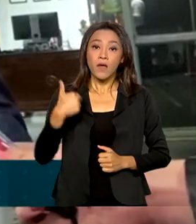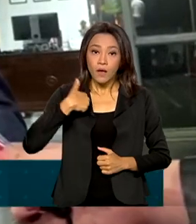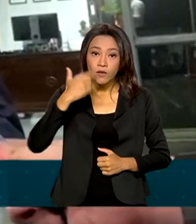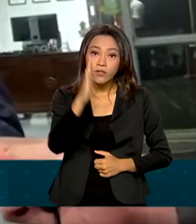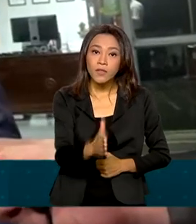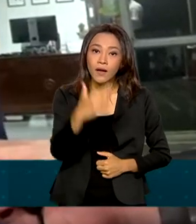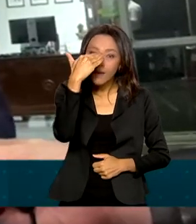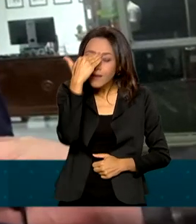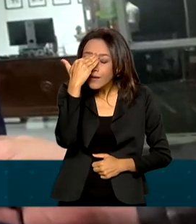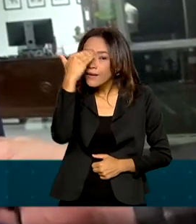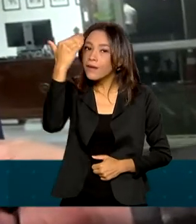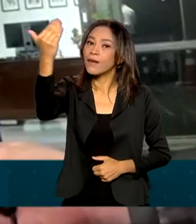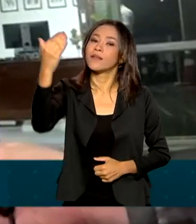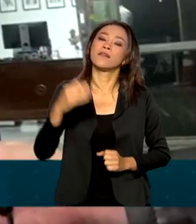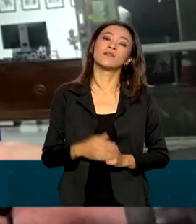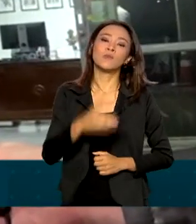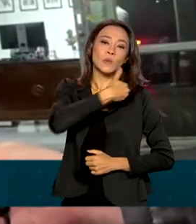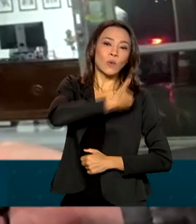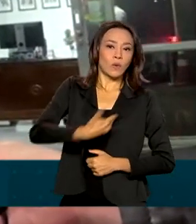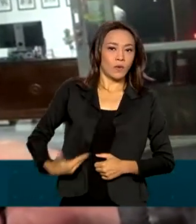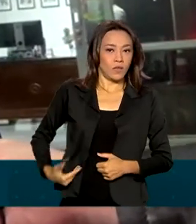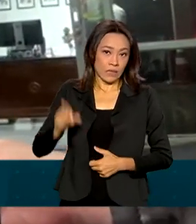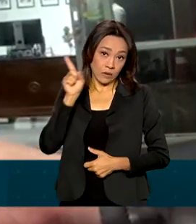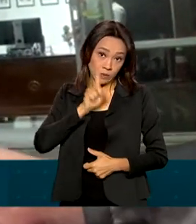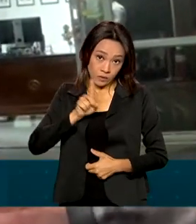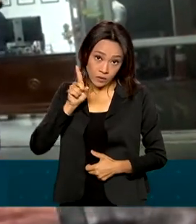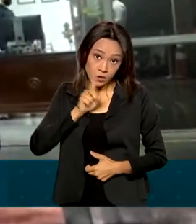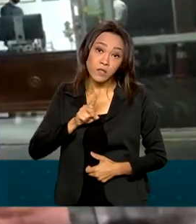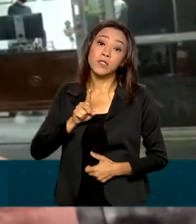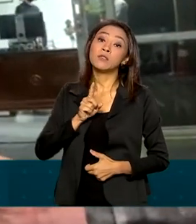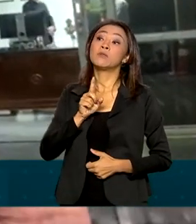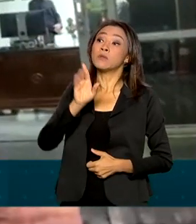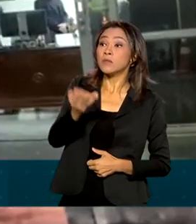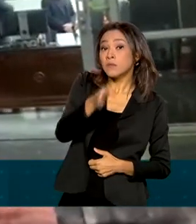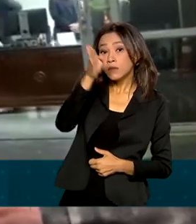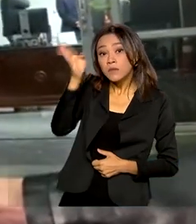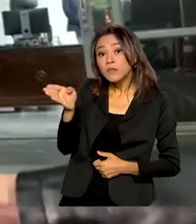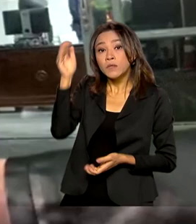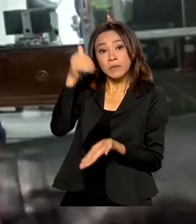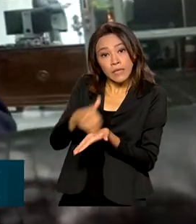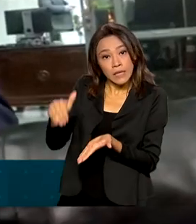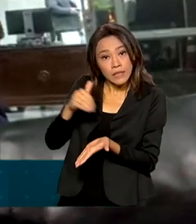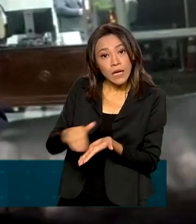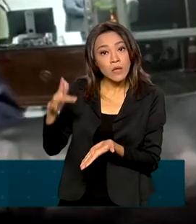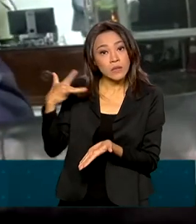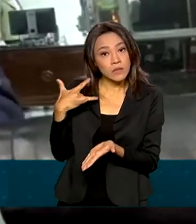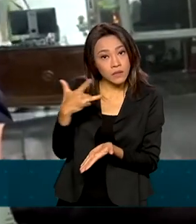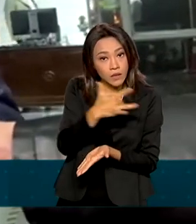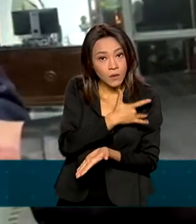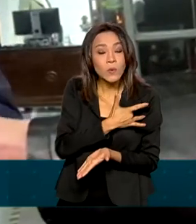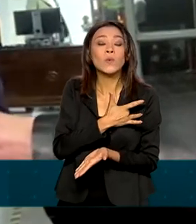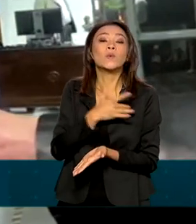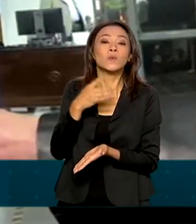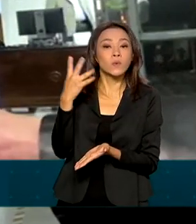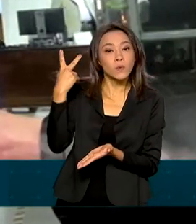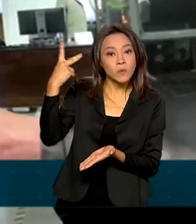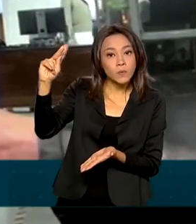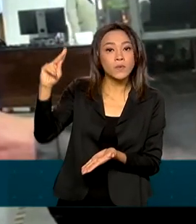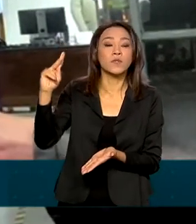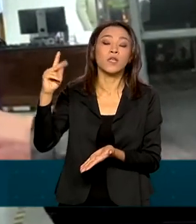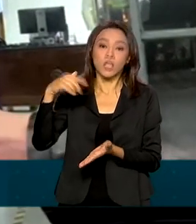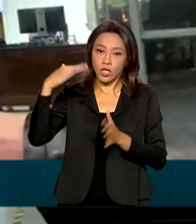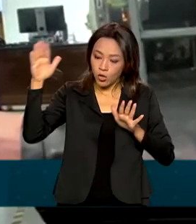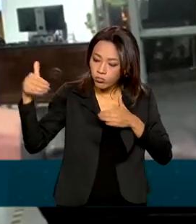ao governo americano, né, ao nosso secretário de Negócios de Saúde, Javier Becerra, com quem me